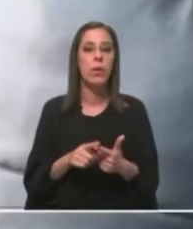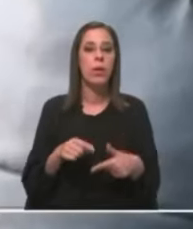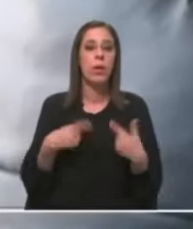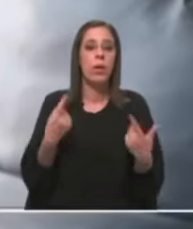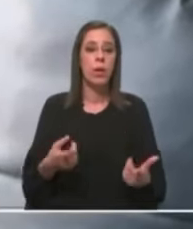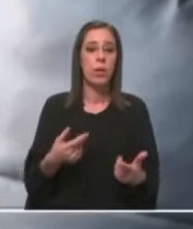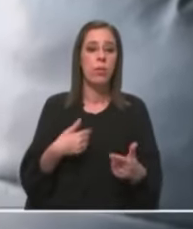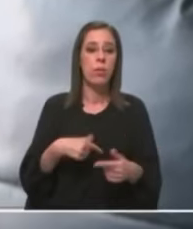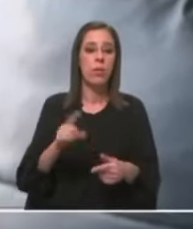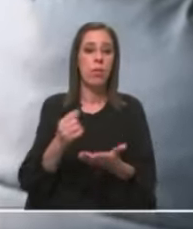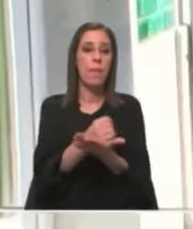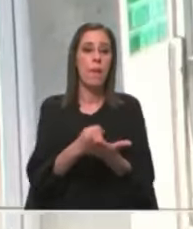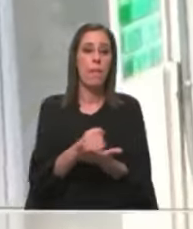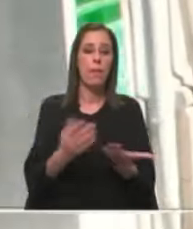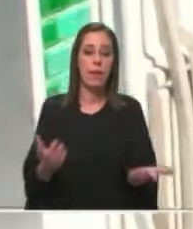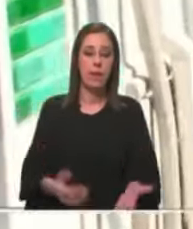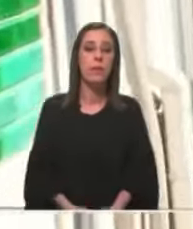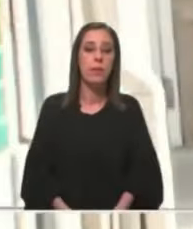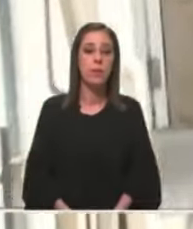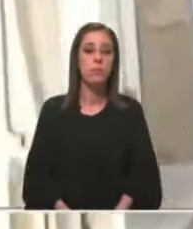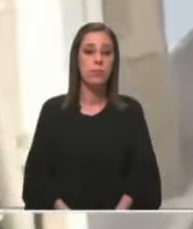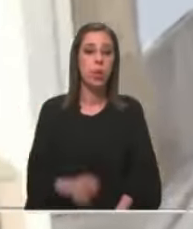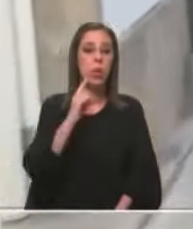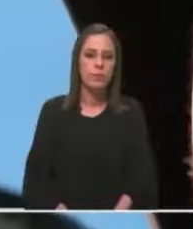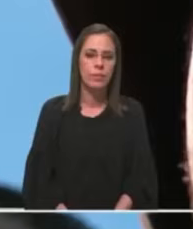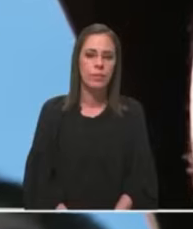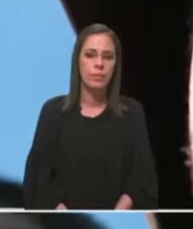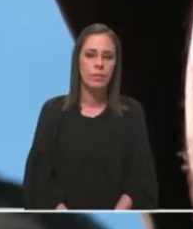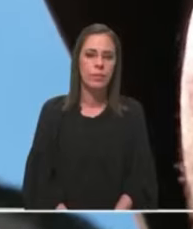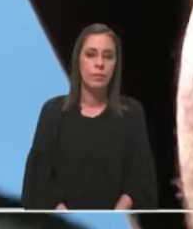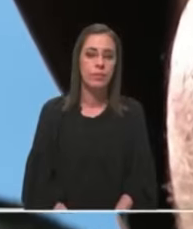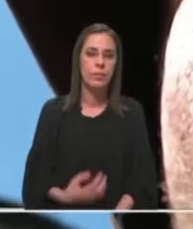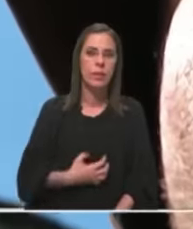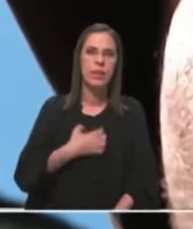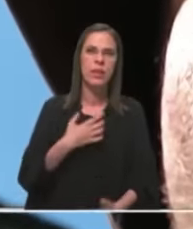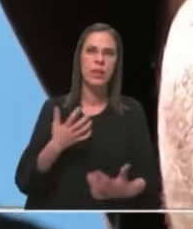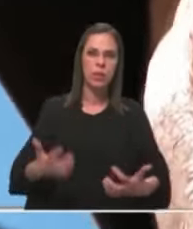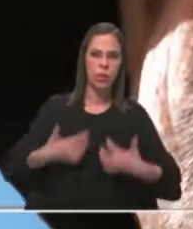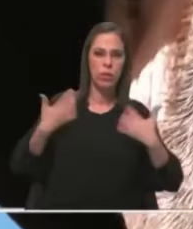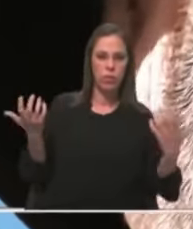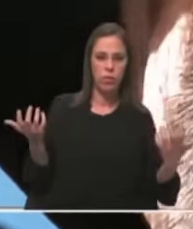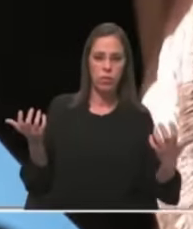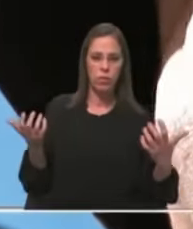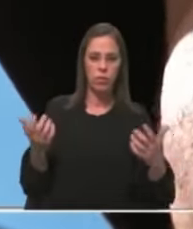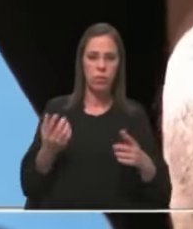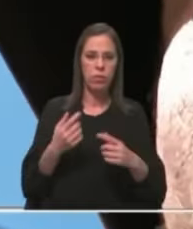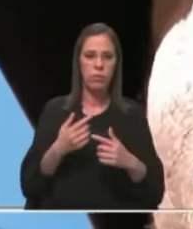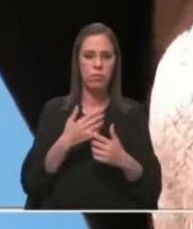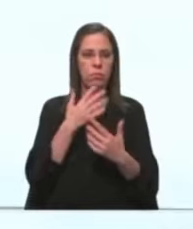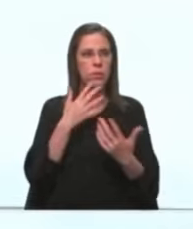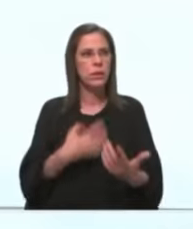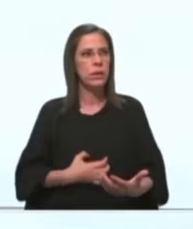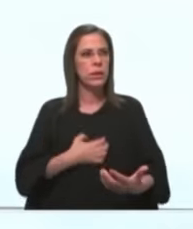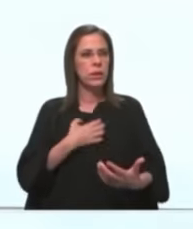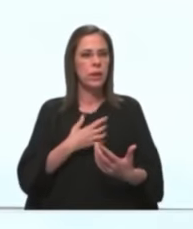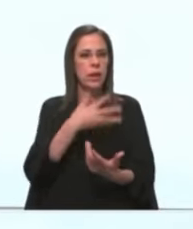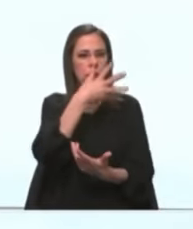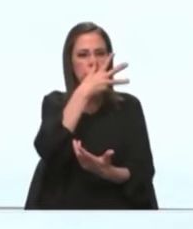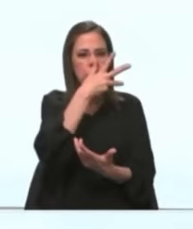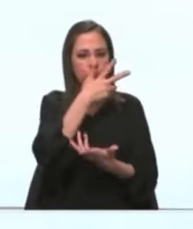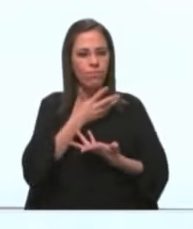meu caminho para a praça. É onde eu passo o dia todo lá. Sinto-me revoltado, sinto um grande sentimento de